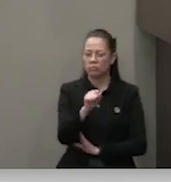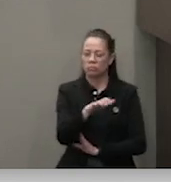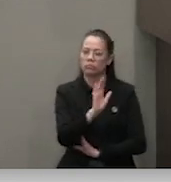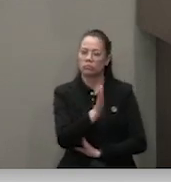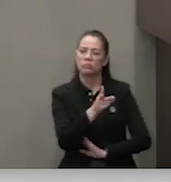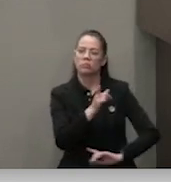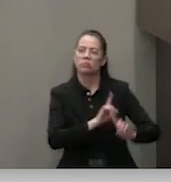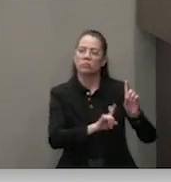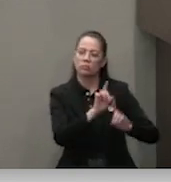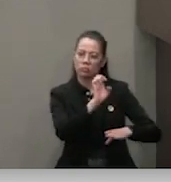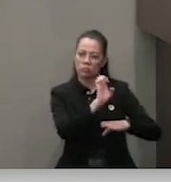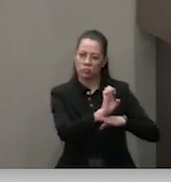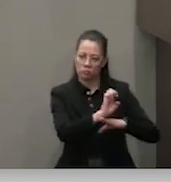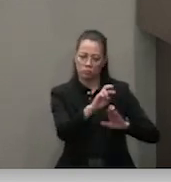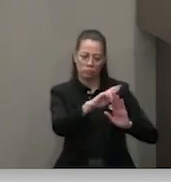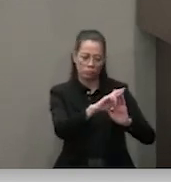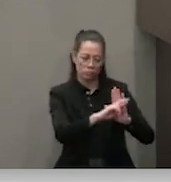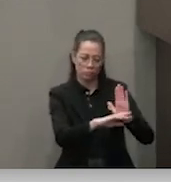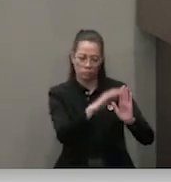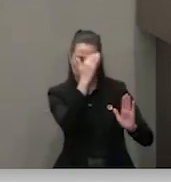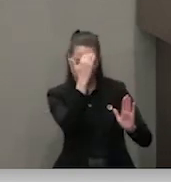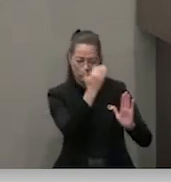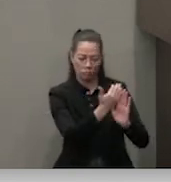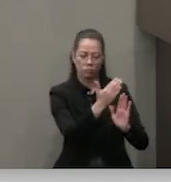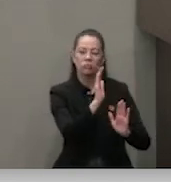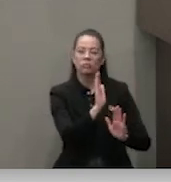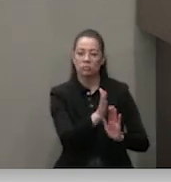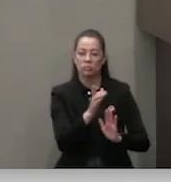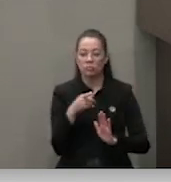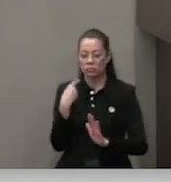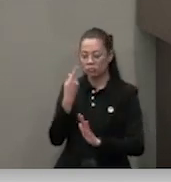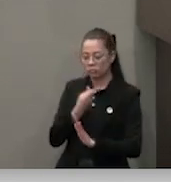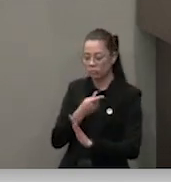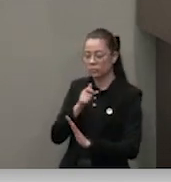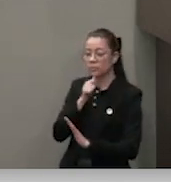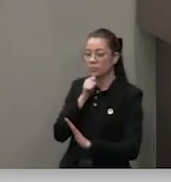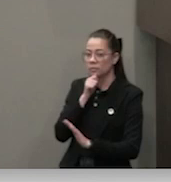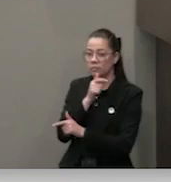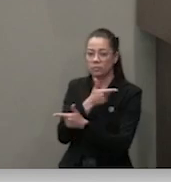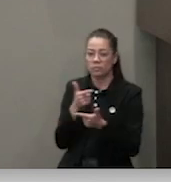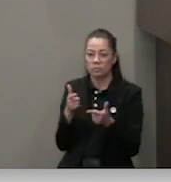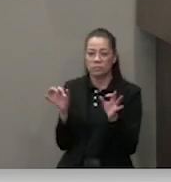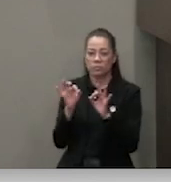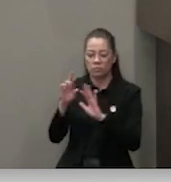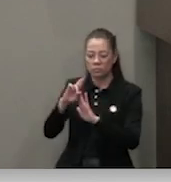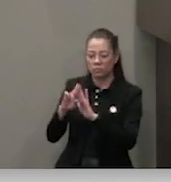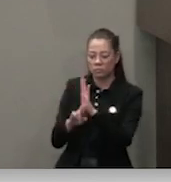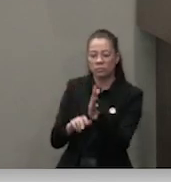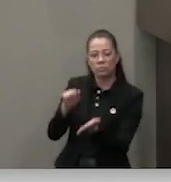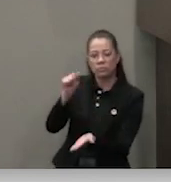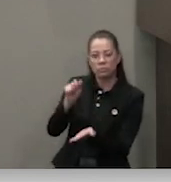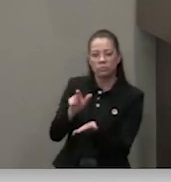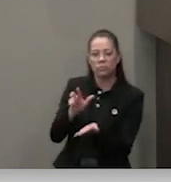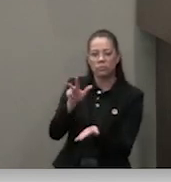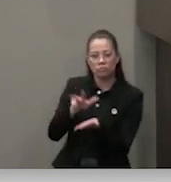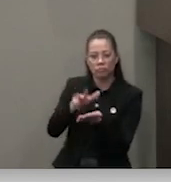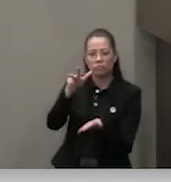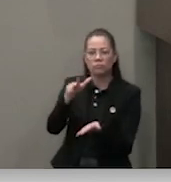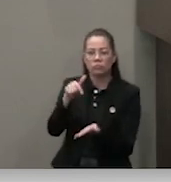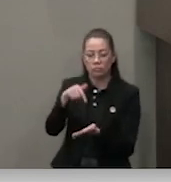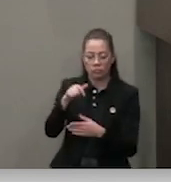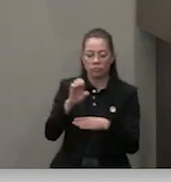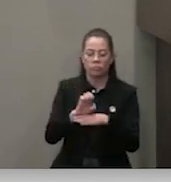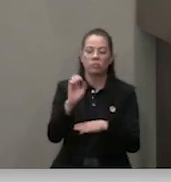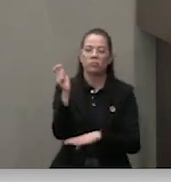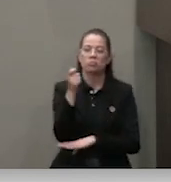estão dentro dessa regulamentação Quem ainda não está regulamentado aprovado está debatendo dialogando e Estado do Rio Grande do Sul